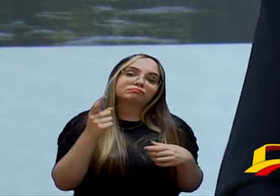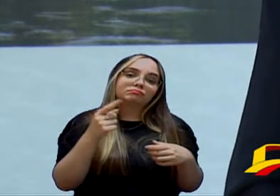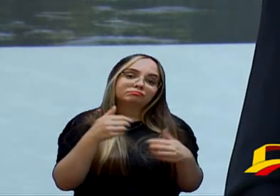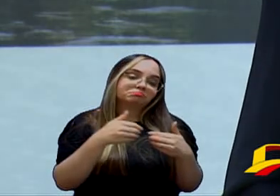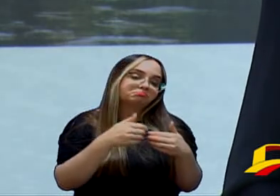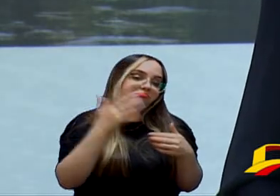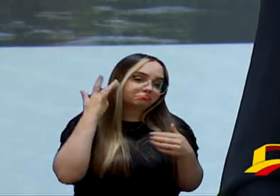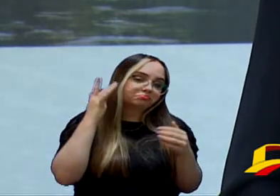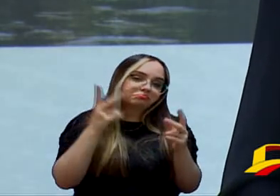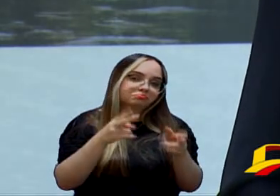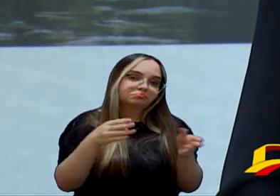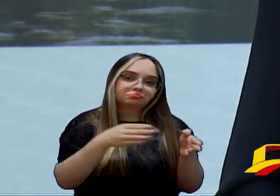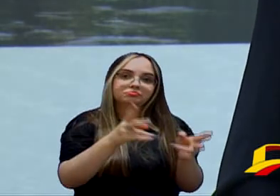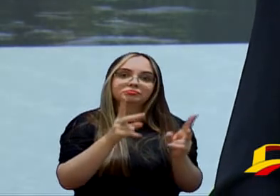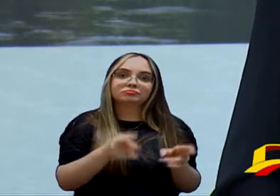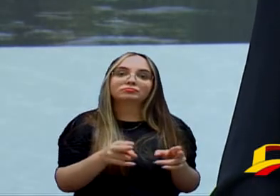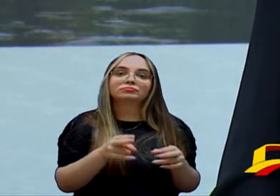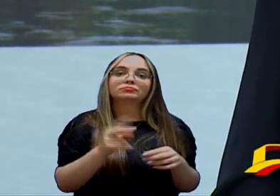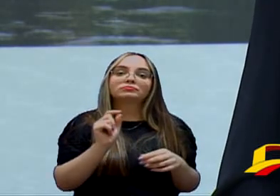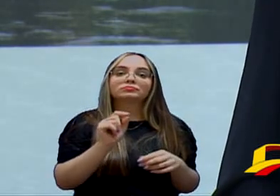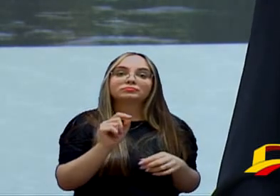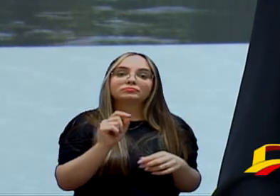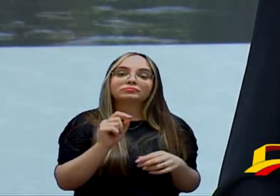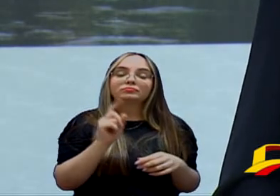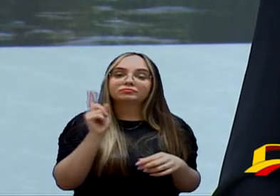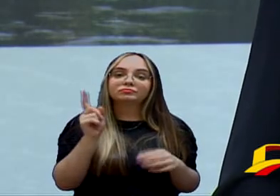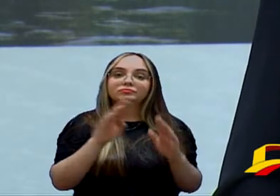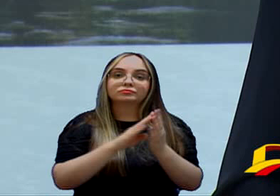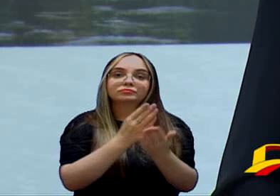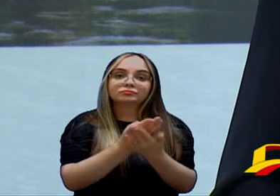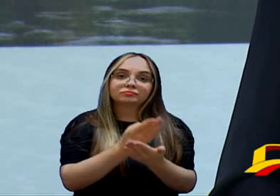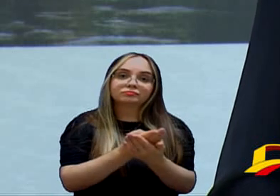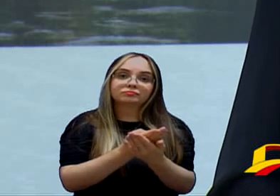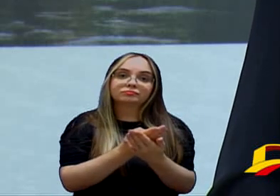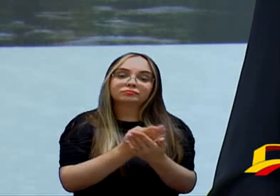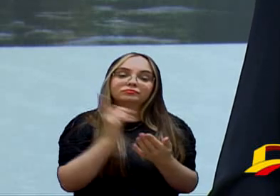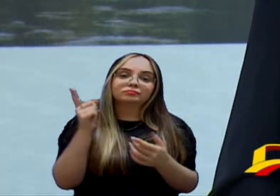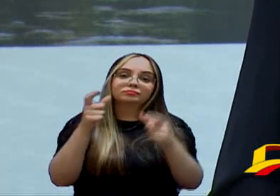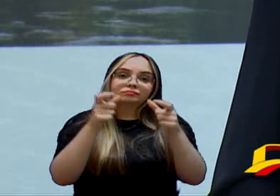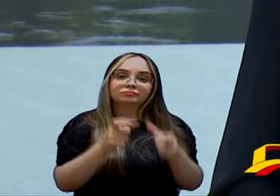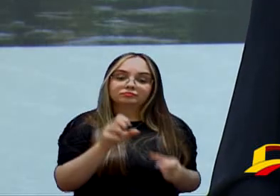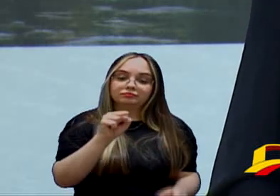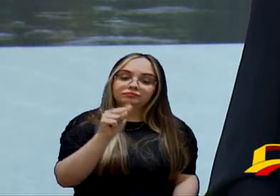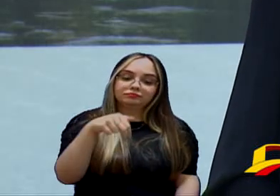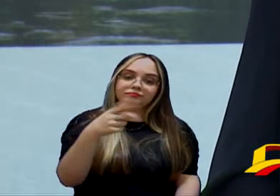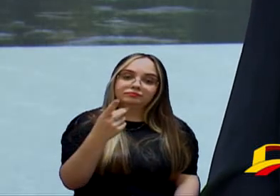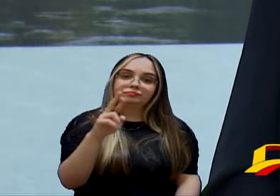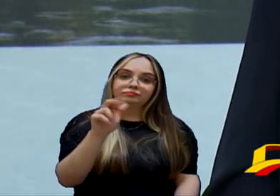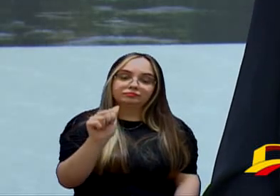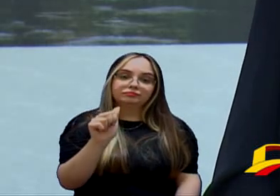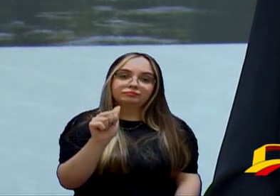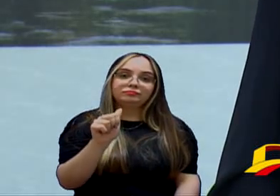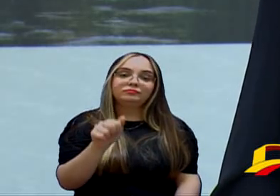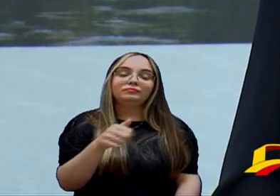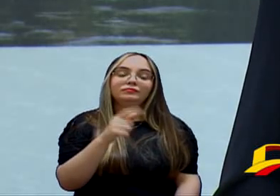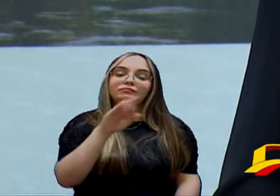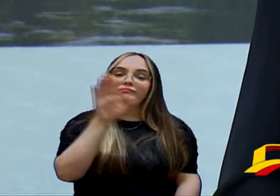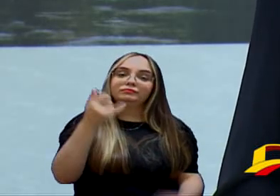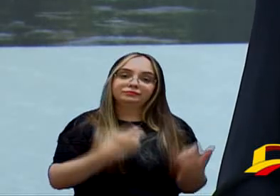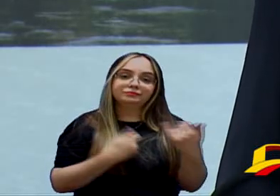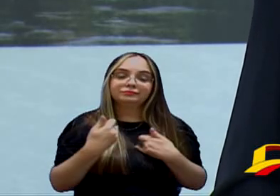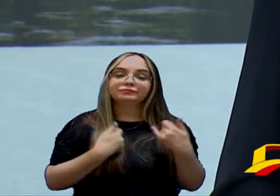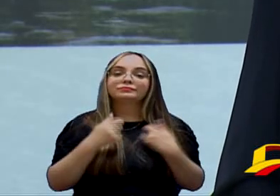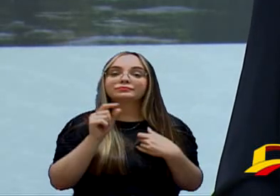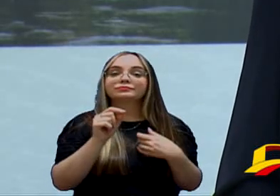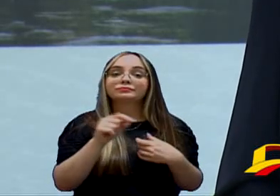o mesmo caminho seu Vereador e era da questão da escola lá do Jardim Sandra chegou o meu conhecimento